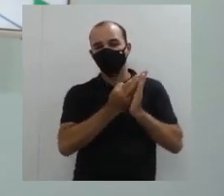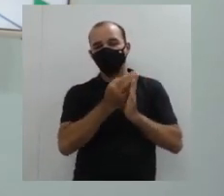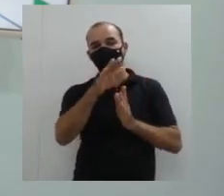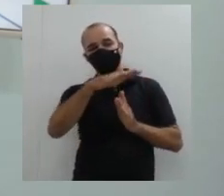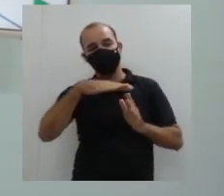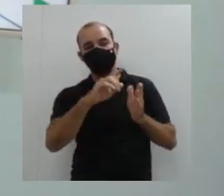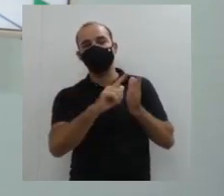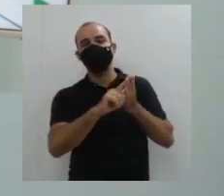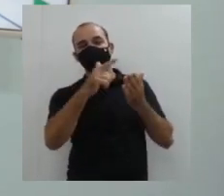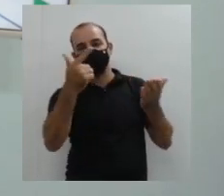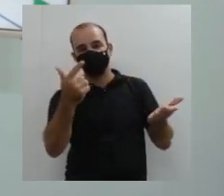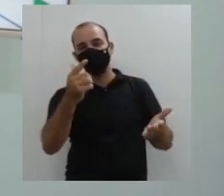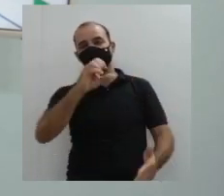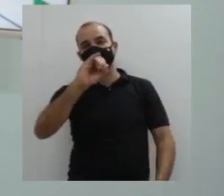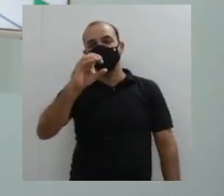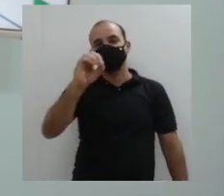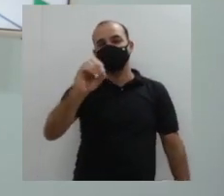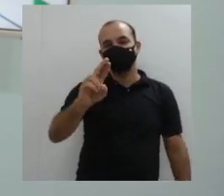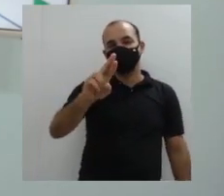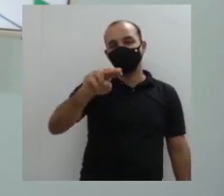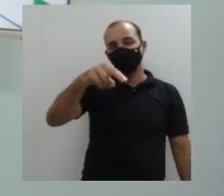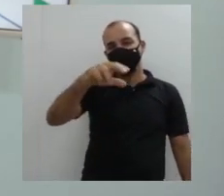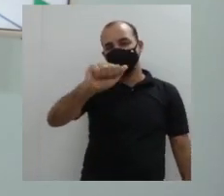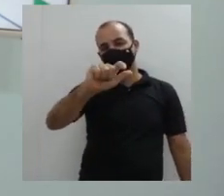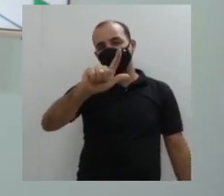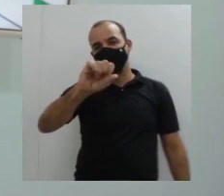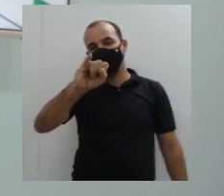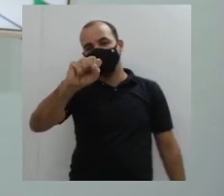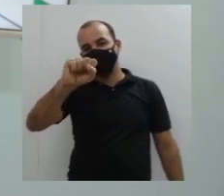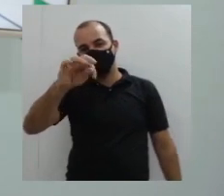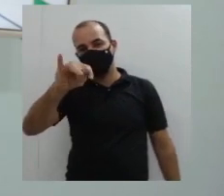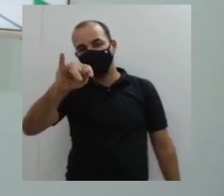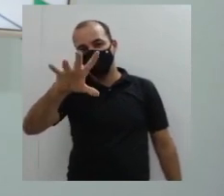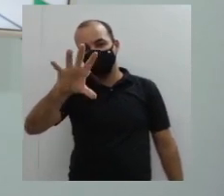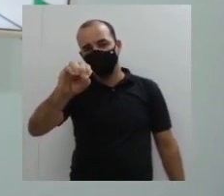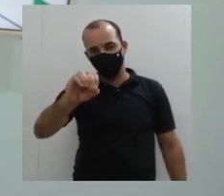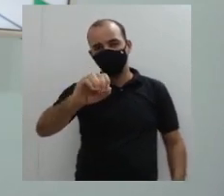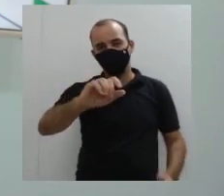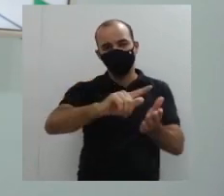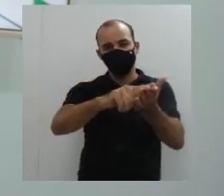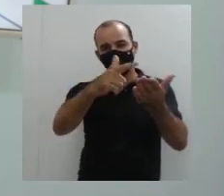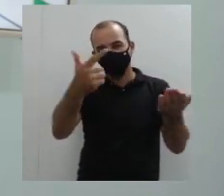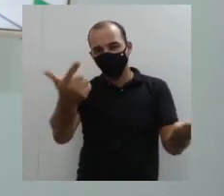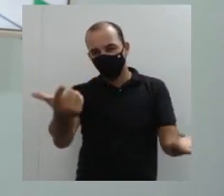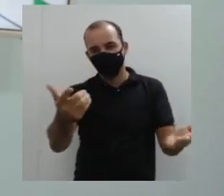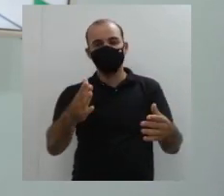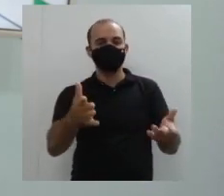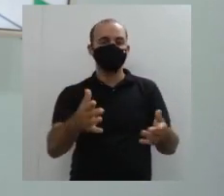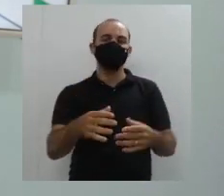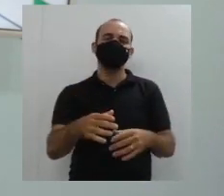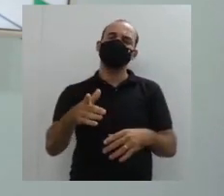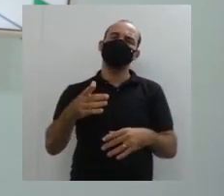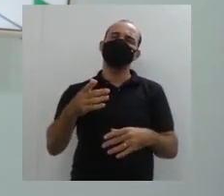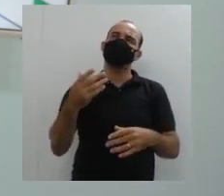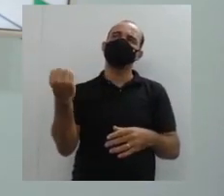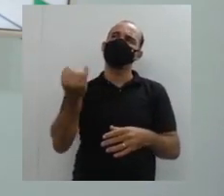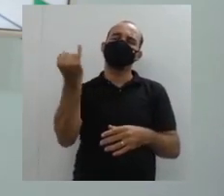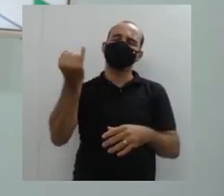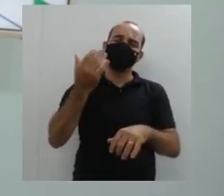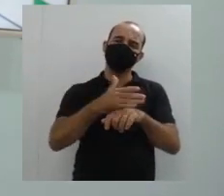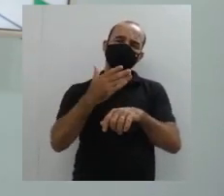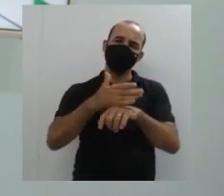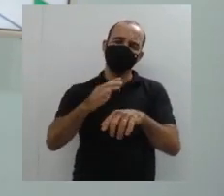qual a importância de trabalhar o texto jornalístico em sala de aula com os seus colegas e com o